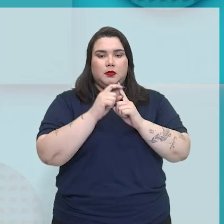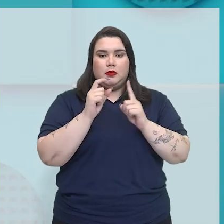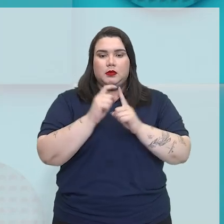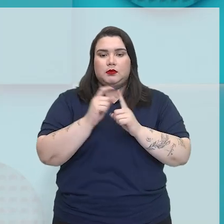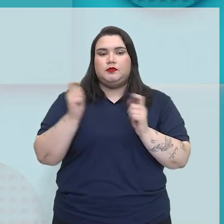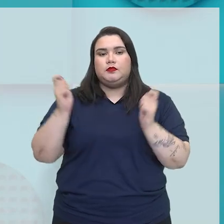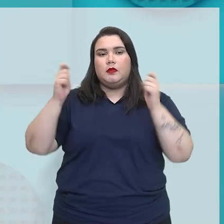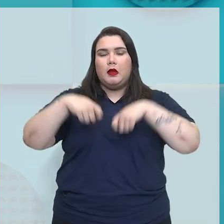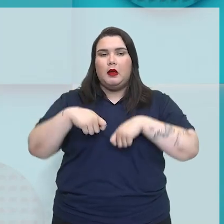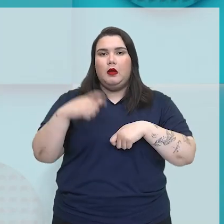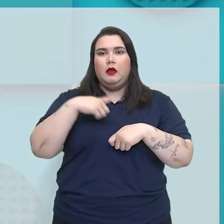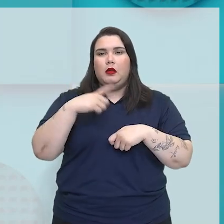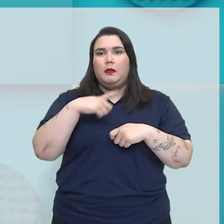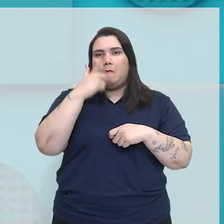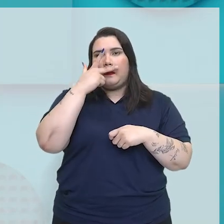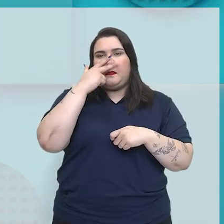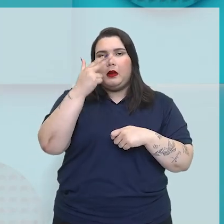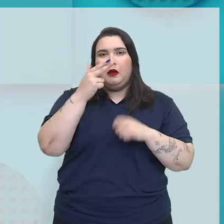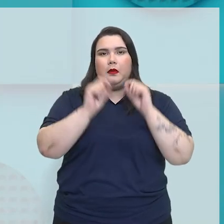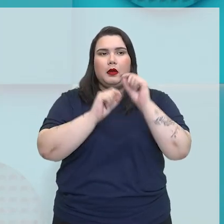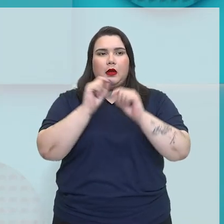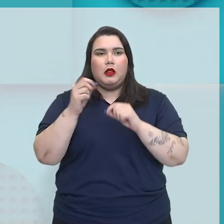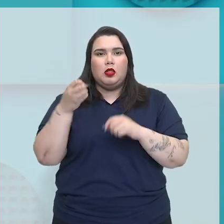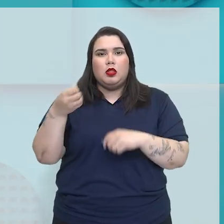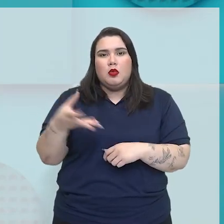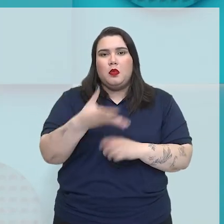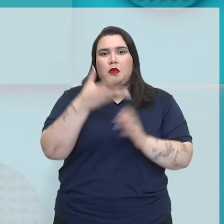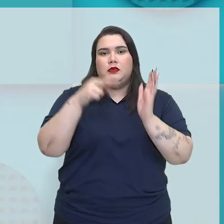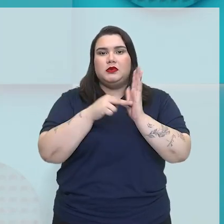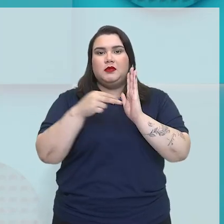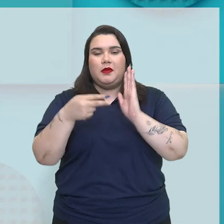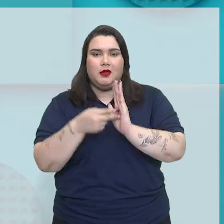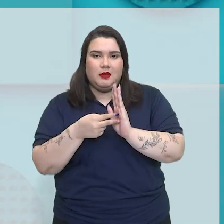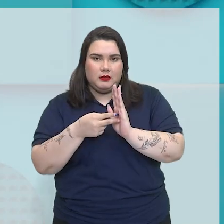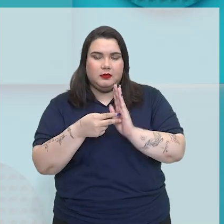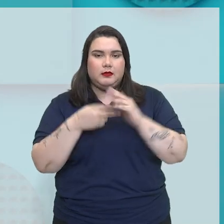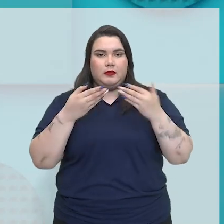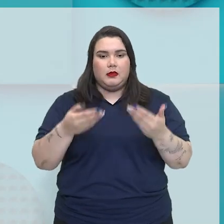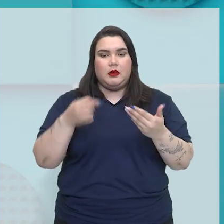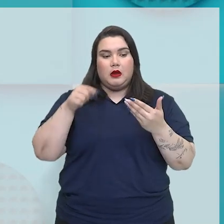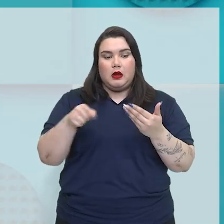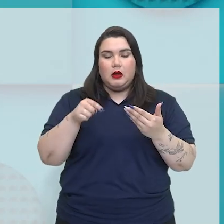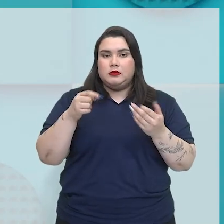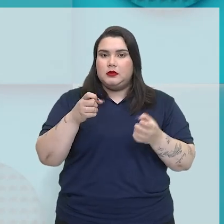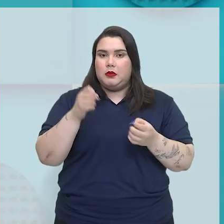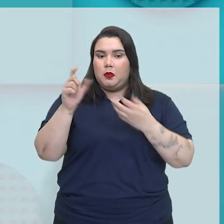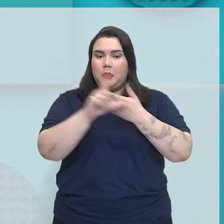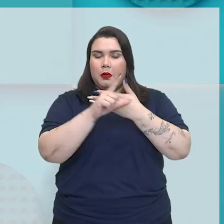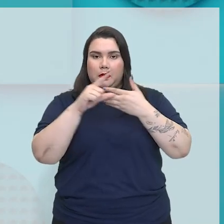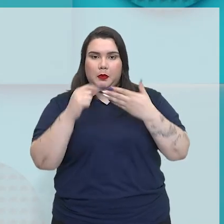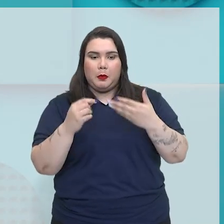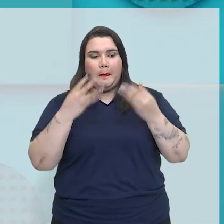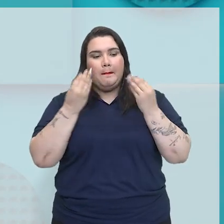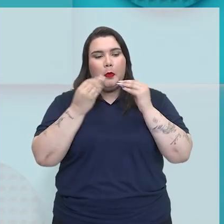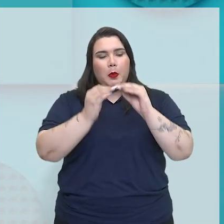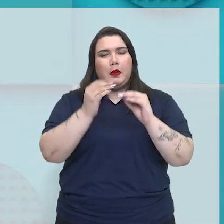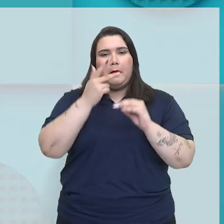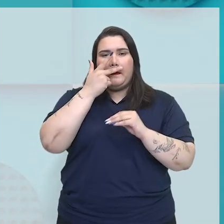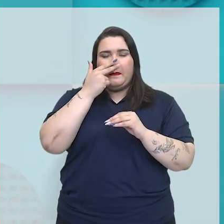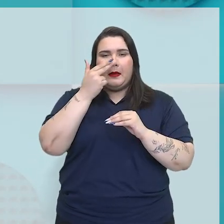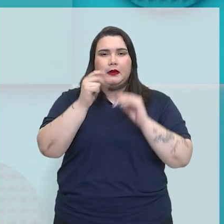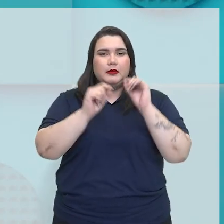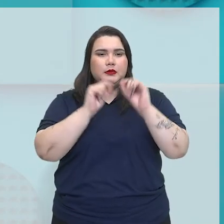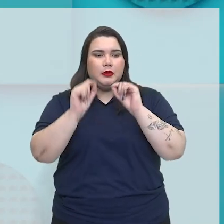dar novos sentidos a essa palavra. E é isso que o poeta faz quando escreve um texto como